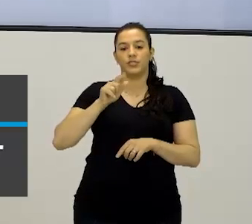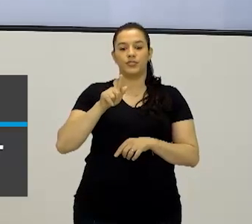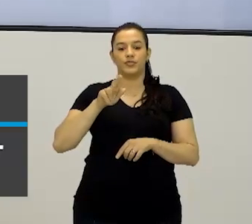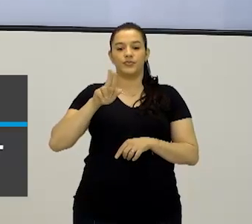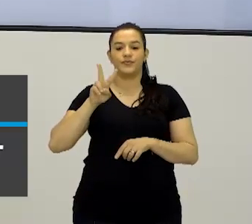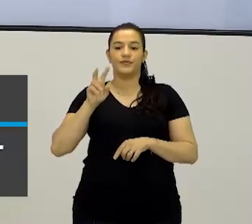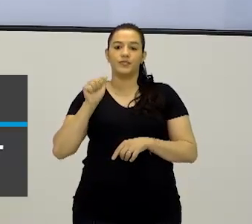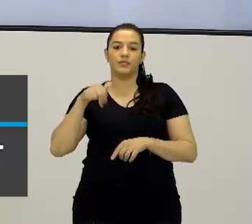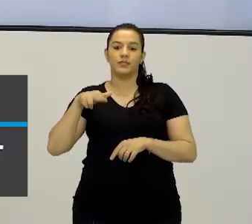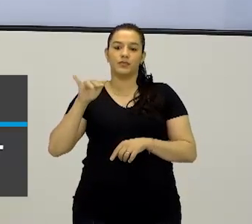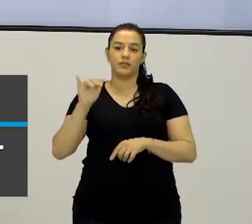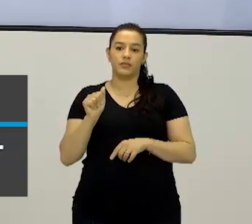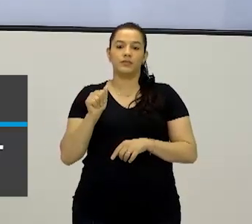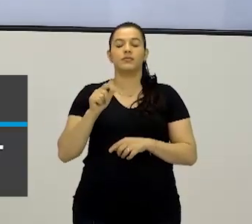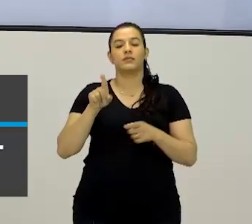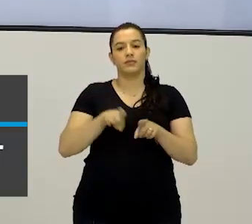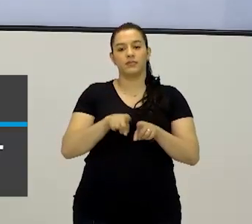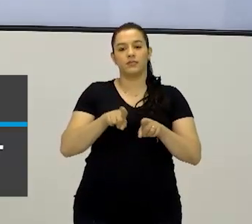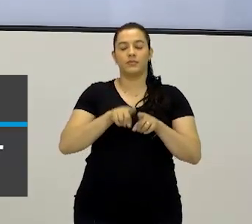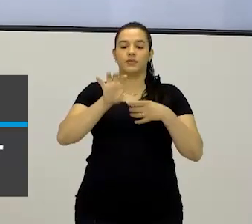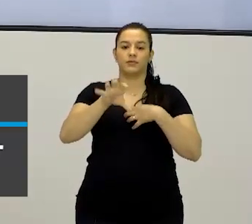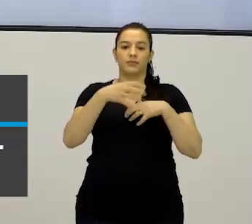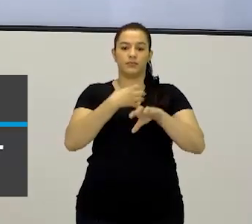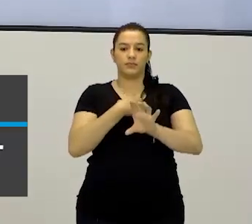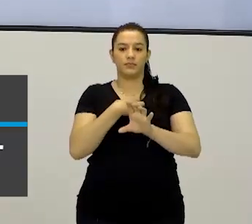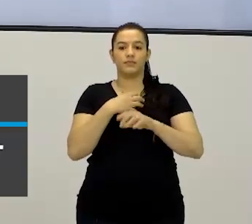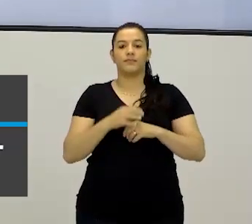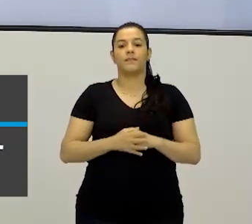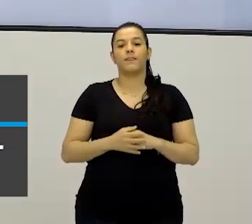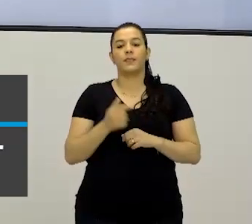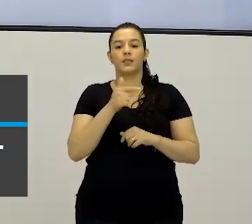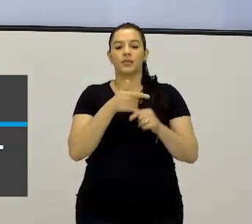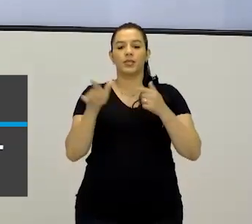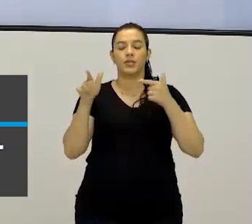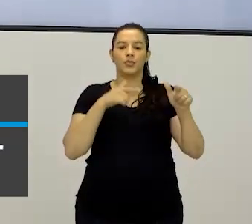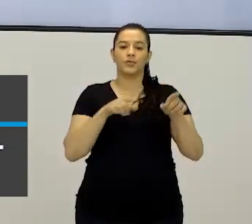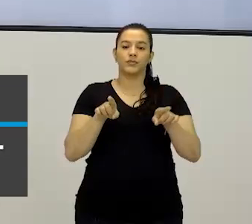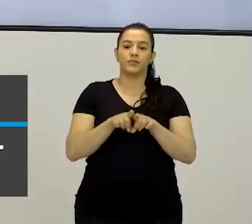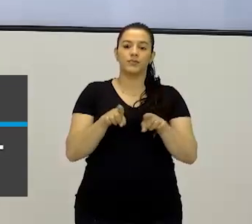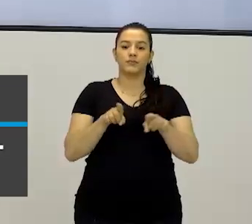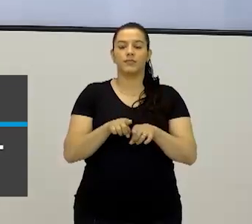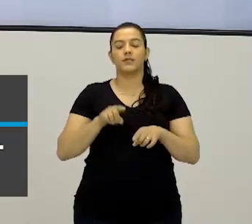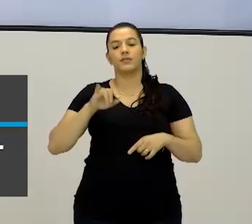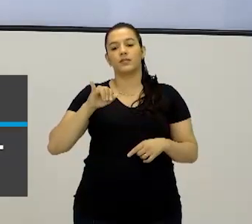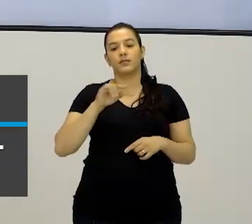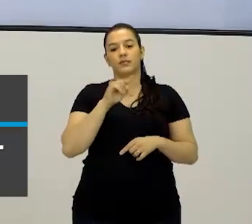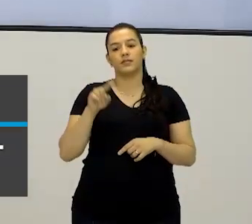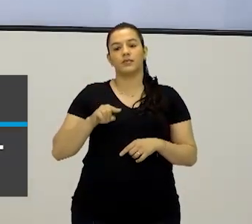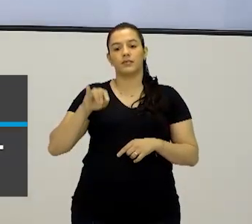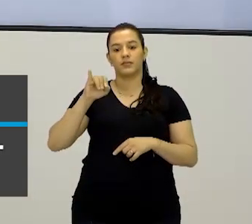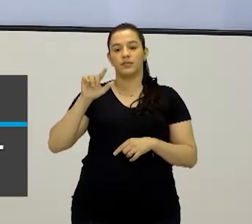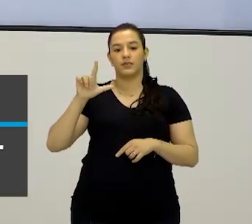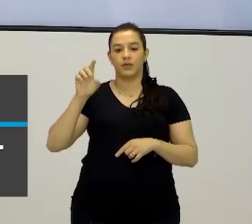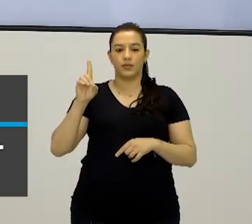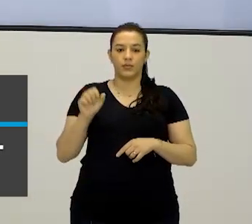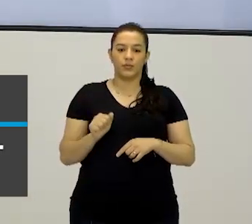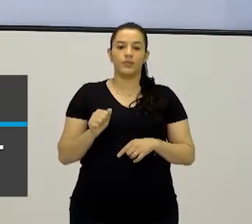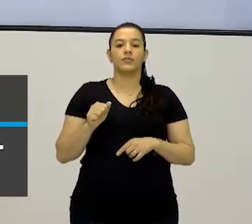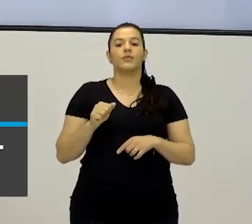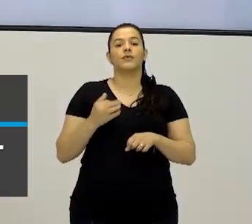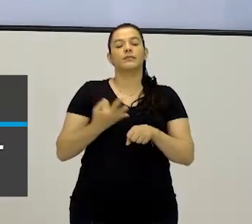empatia. E aqui tem outras empatia também, a professora Isilda, empatia, resiliência,